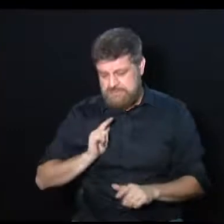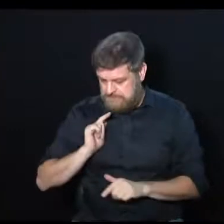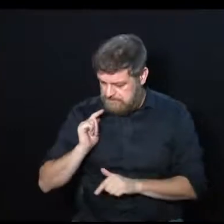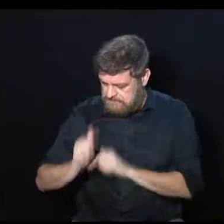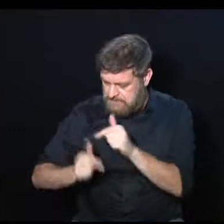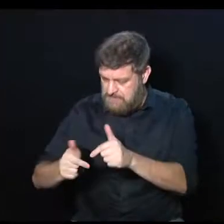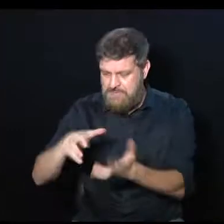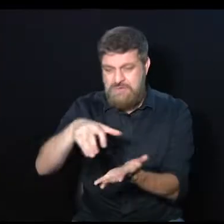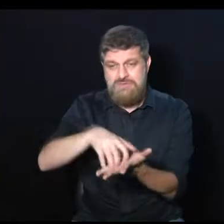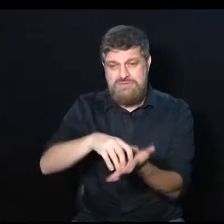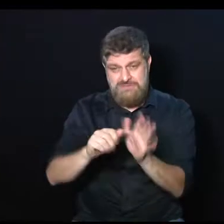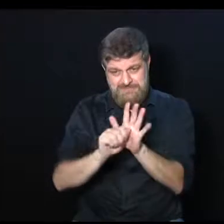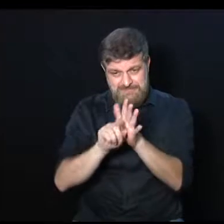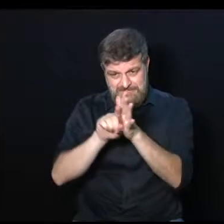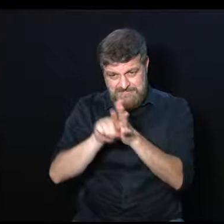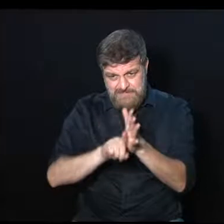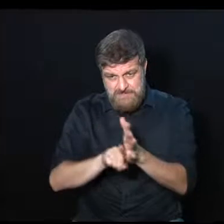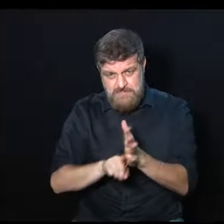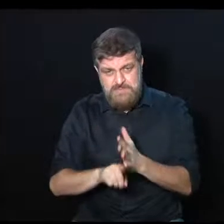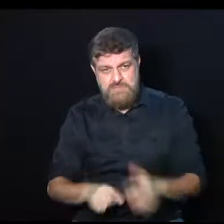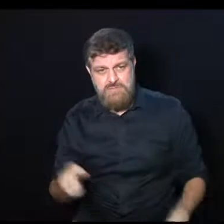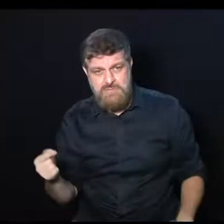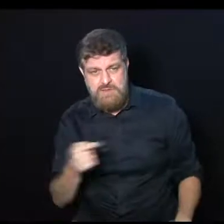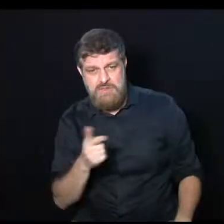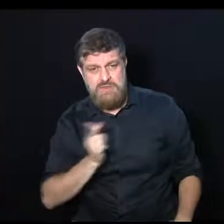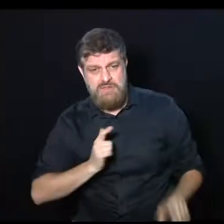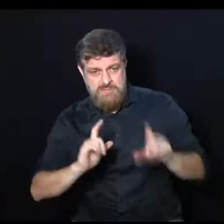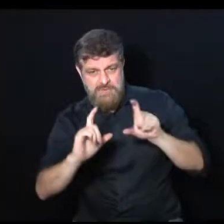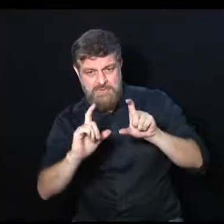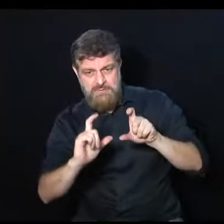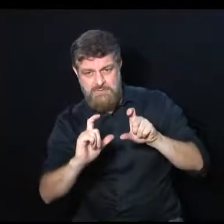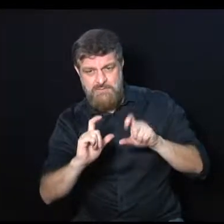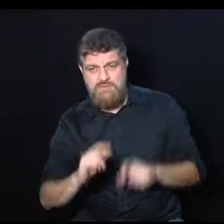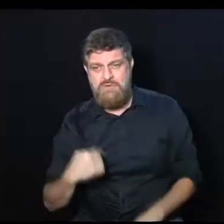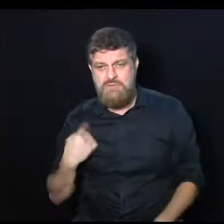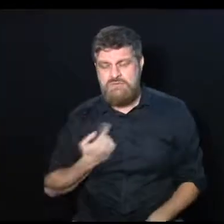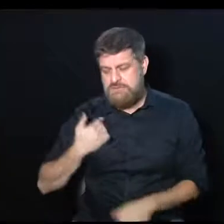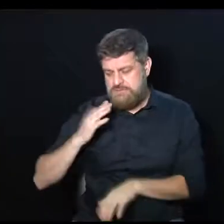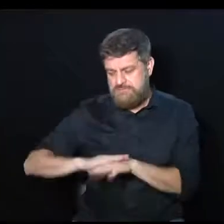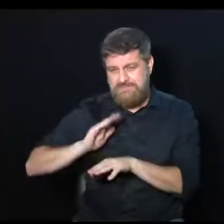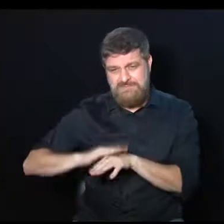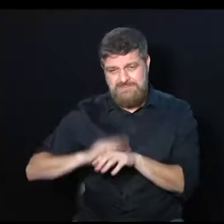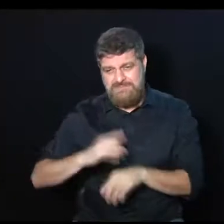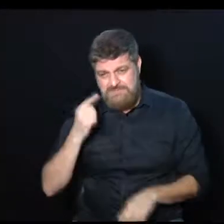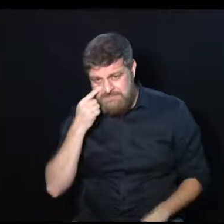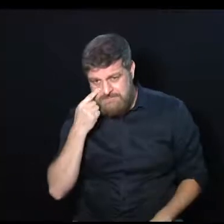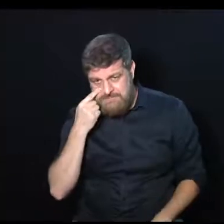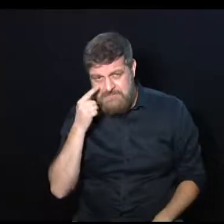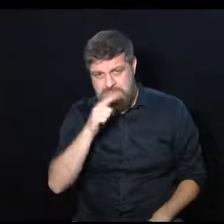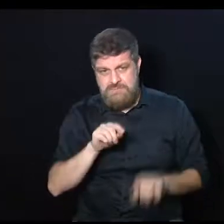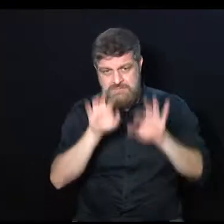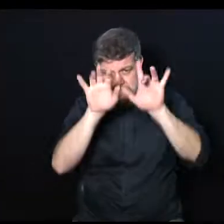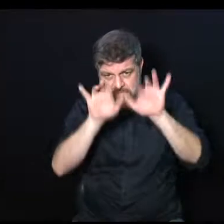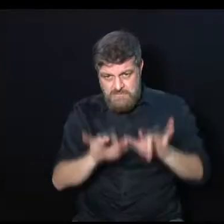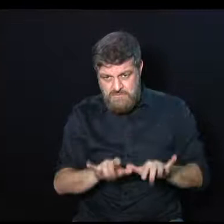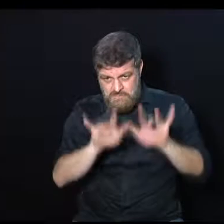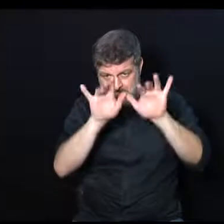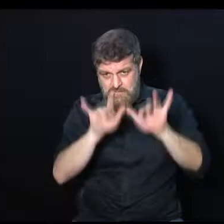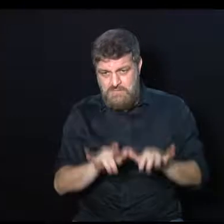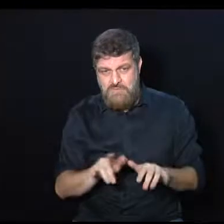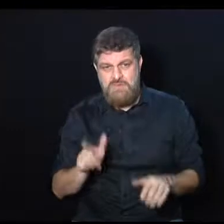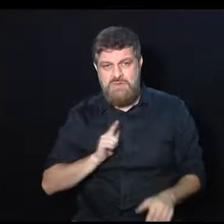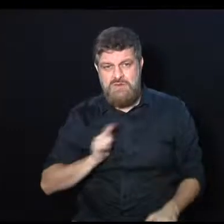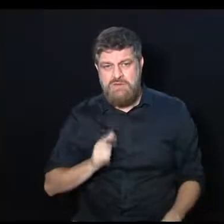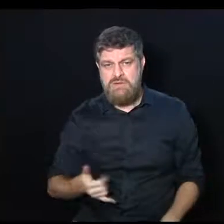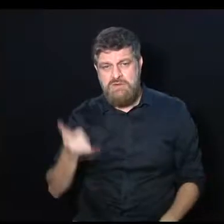pelo serviço. Aqui tem uma foto do nosso trabalho, quer dizer, vocês veem do lado do computador. Então, ele está